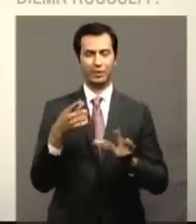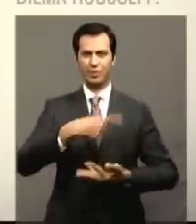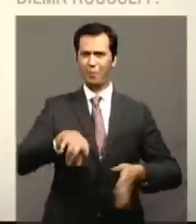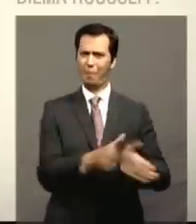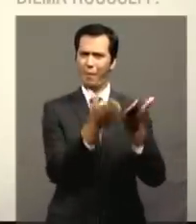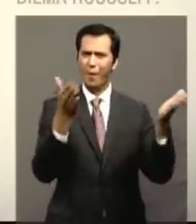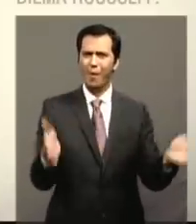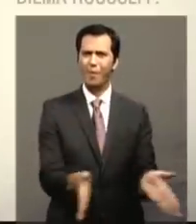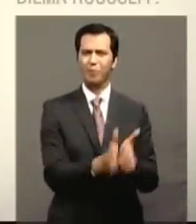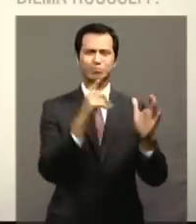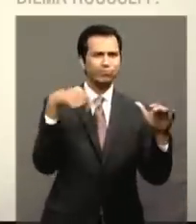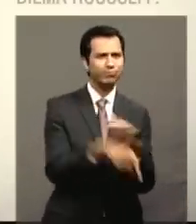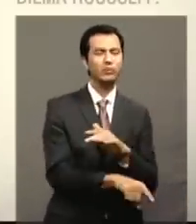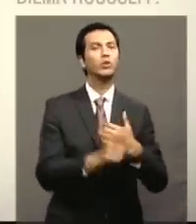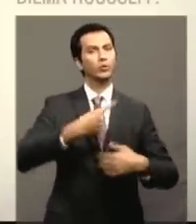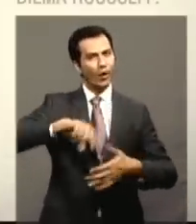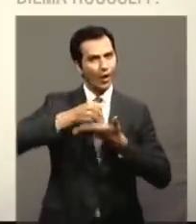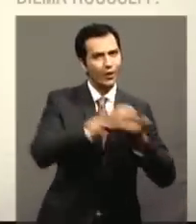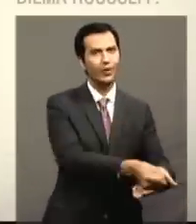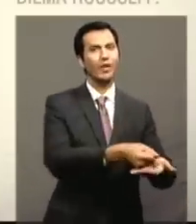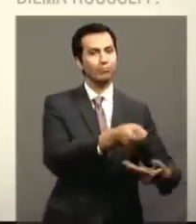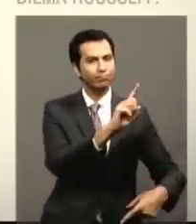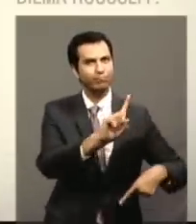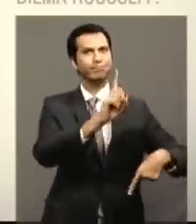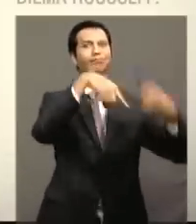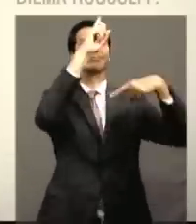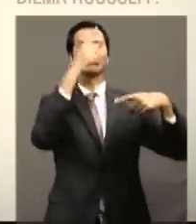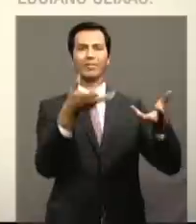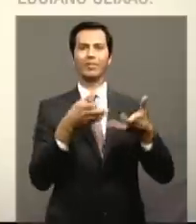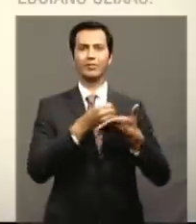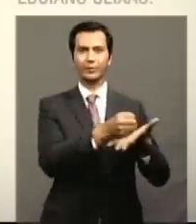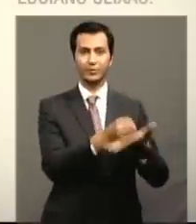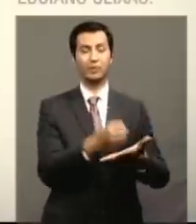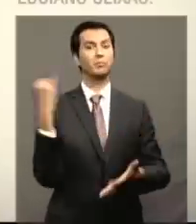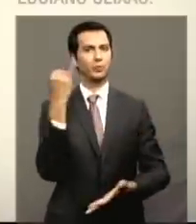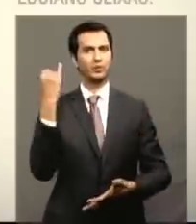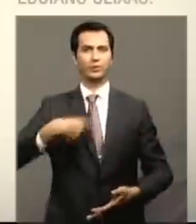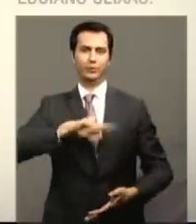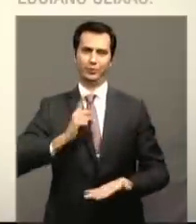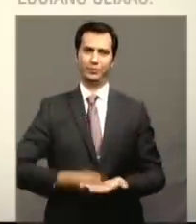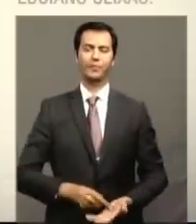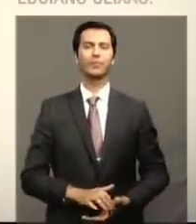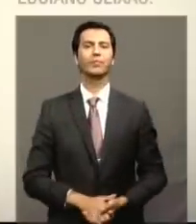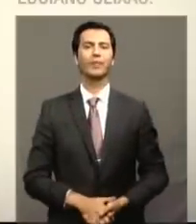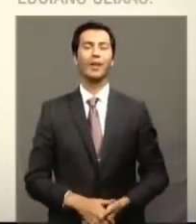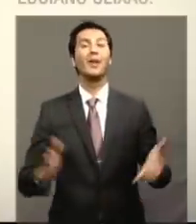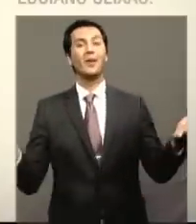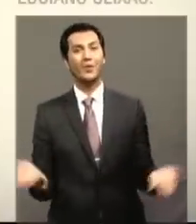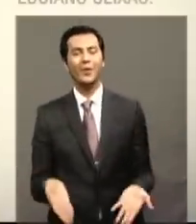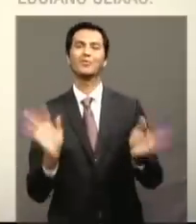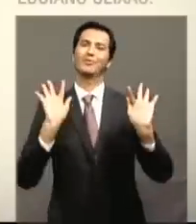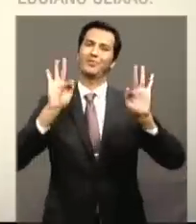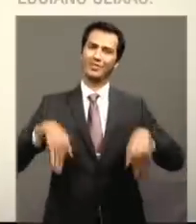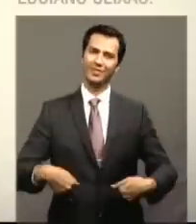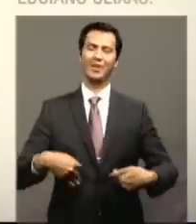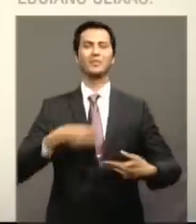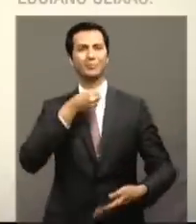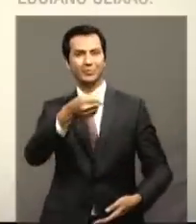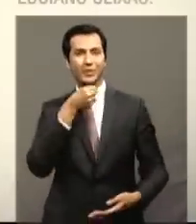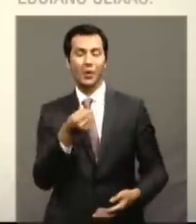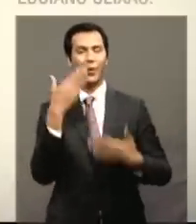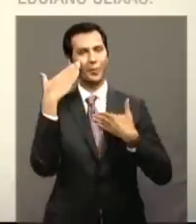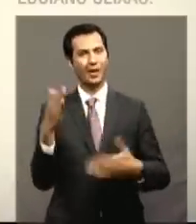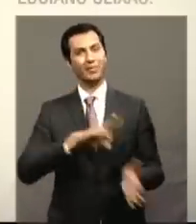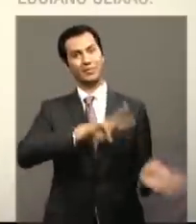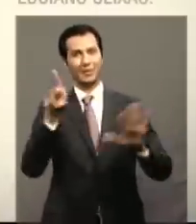compromisso do nosso governo e é importante para todo o Brasil é isso aí o nosso encontro de hoje acabou presidenta obrigado a senhora